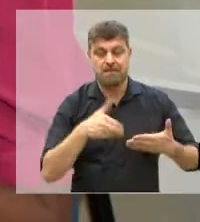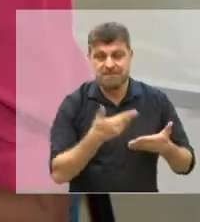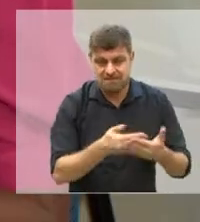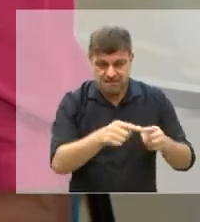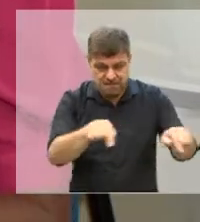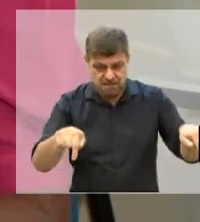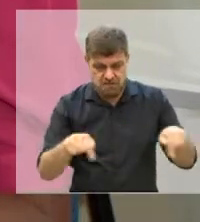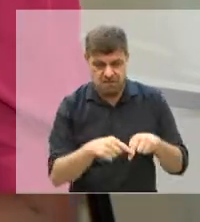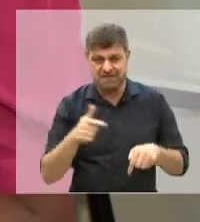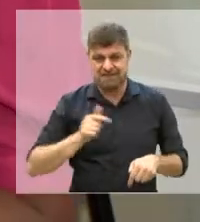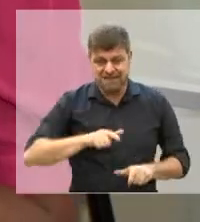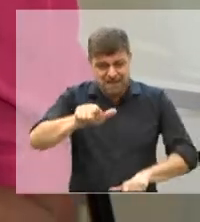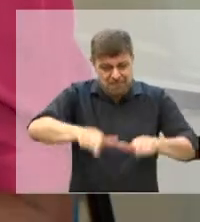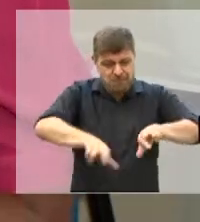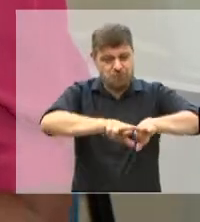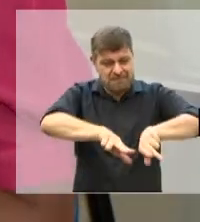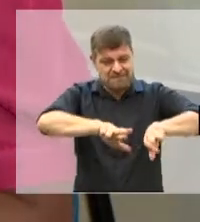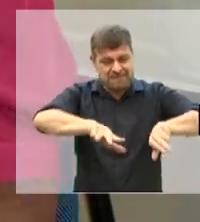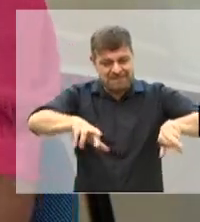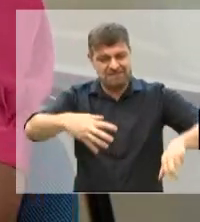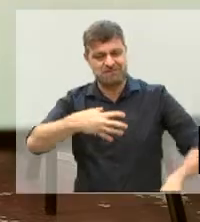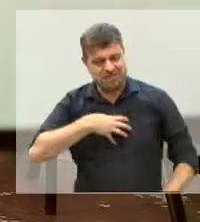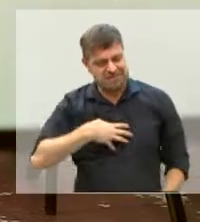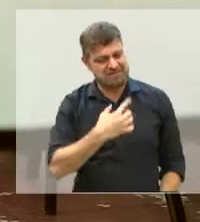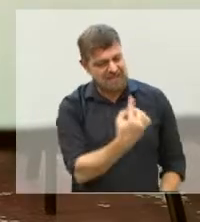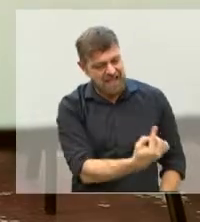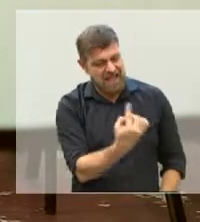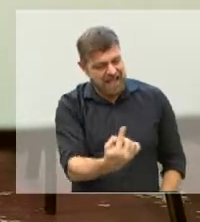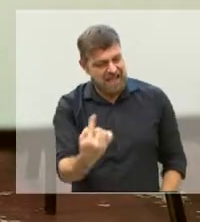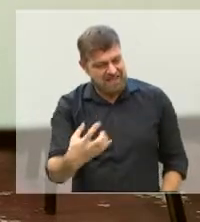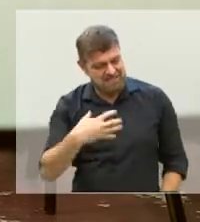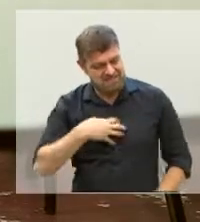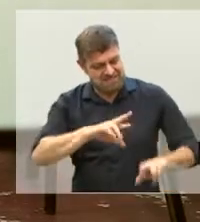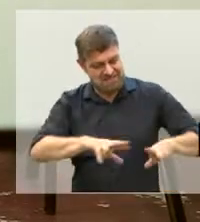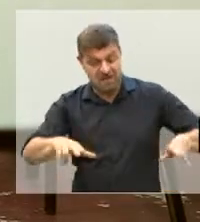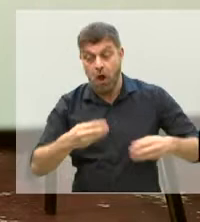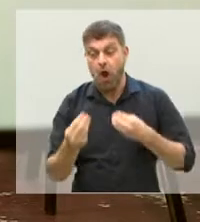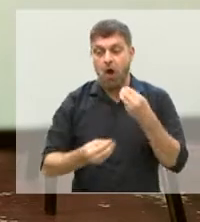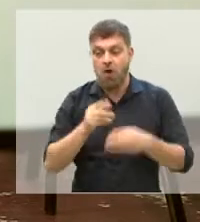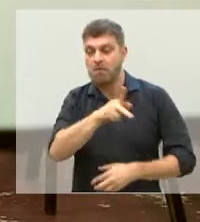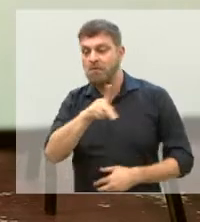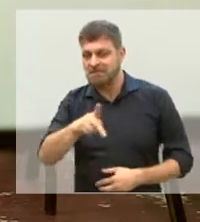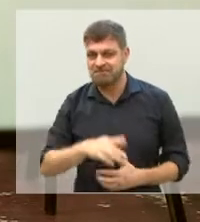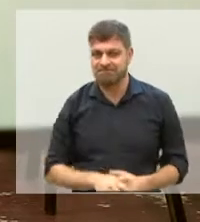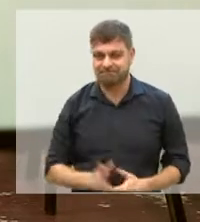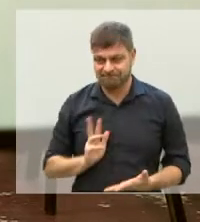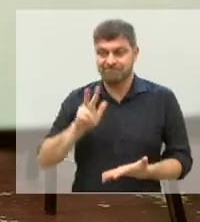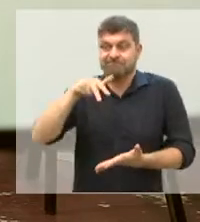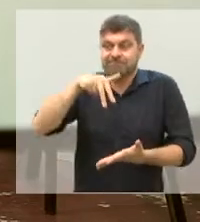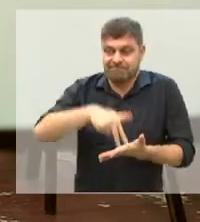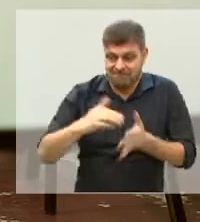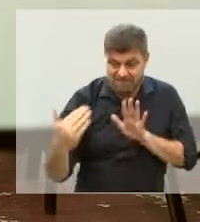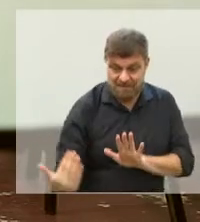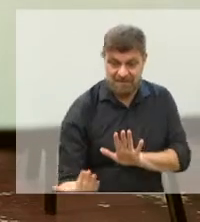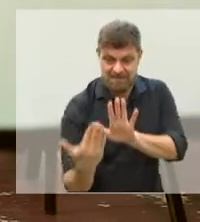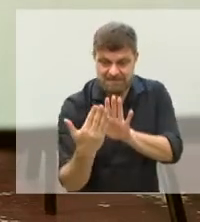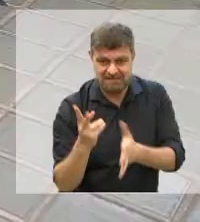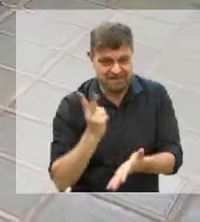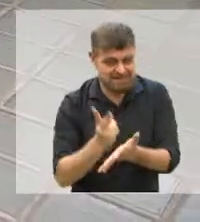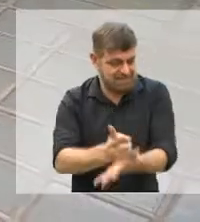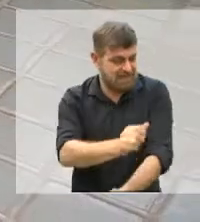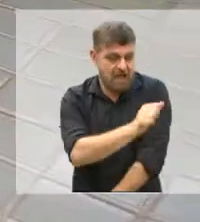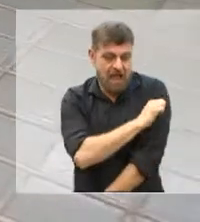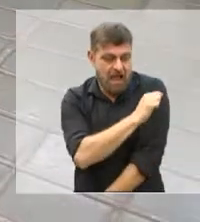tem pluralidade, como é que é para o professor? Então, esse é o desafio nosso, que sempre é plural, né? A gente